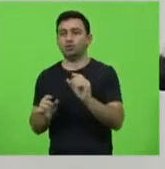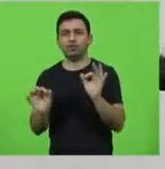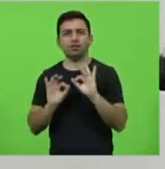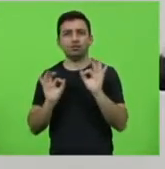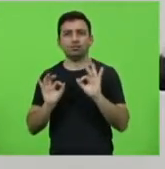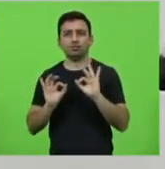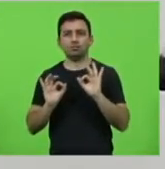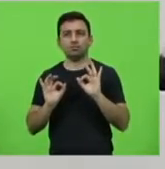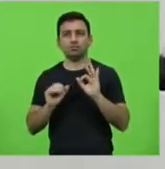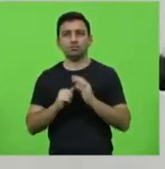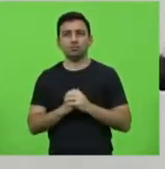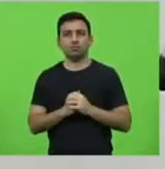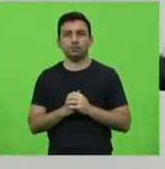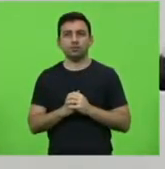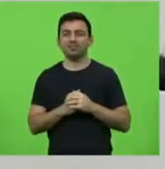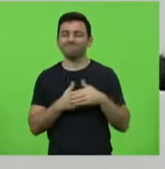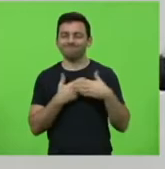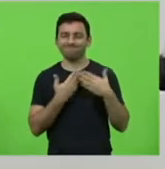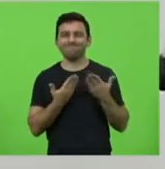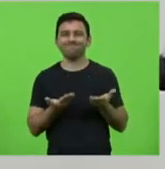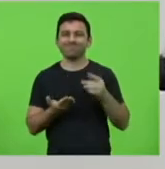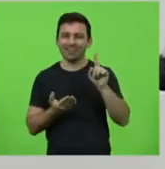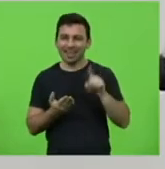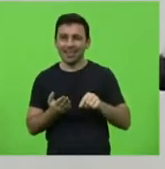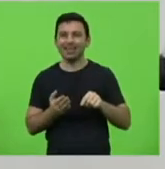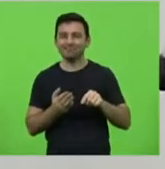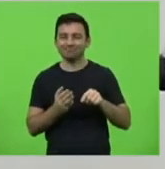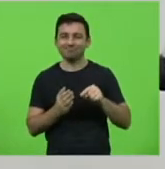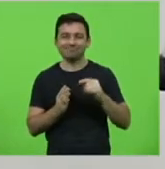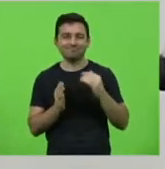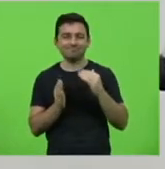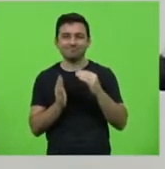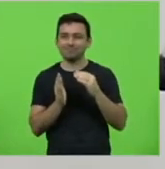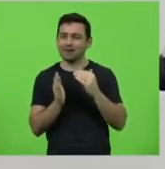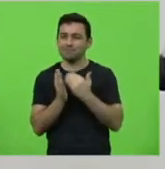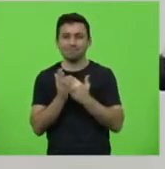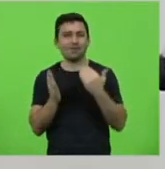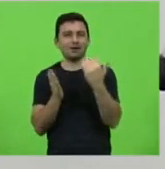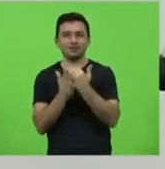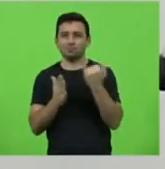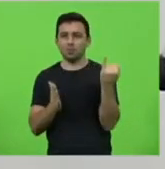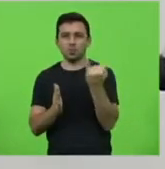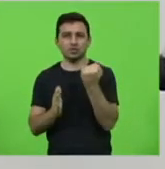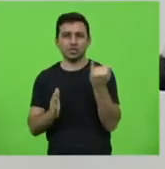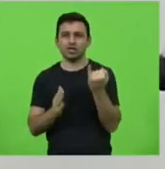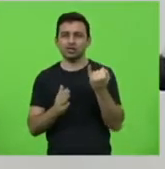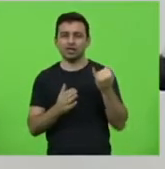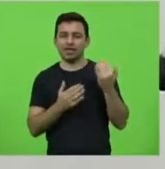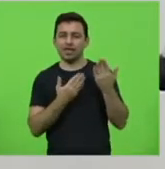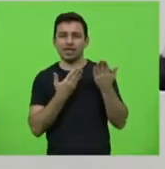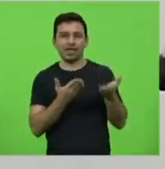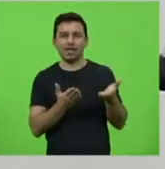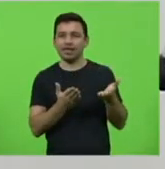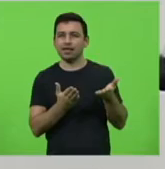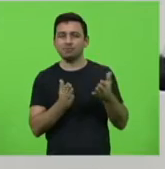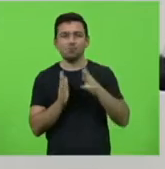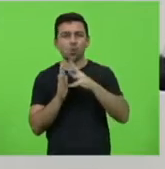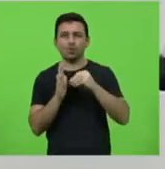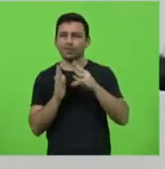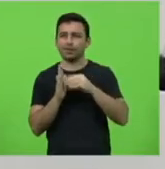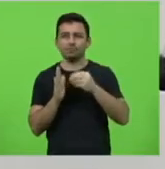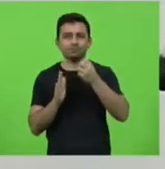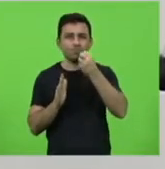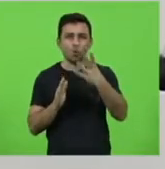Eu acho que esse é o grande legado do Cacildo Maldaner. Ele sempre impunha a conversa,